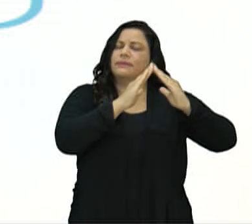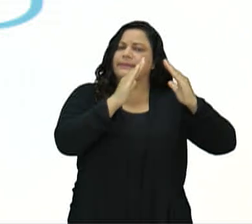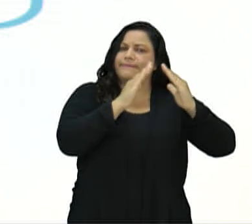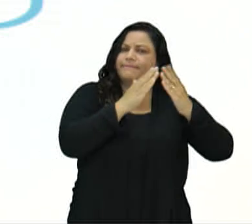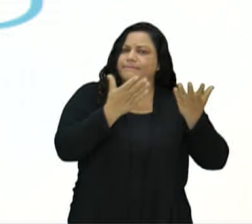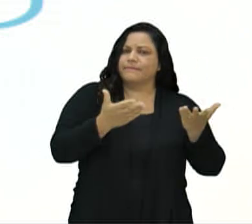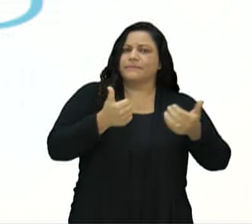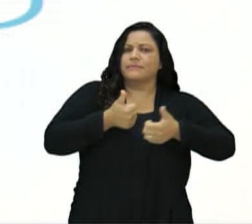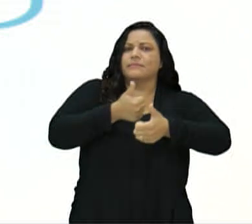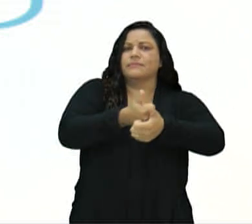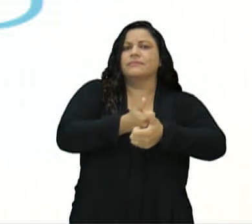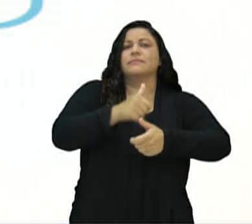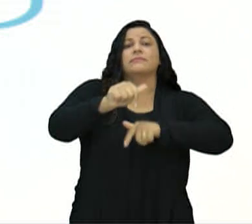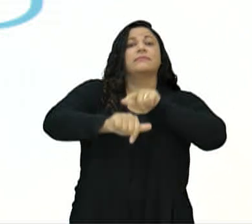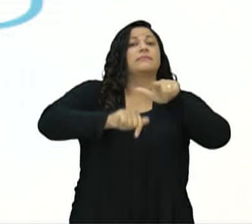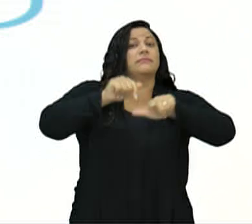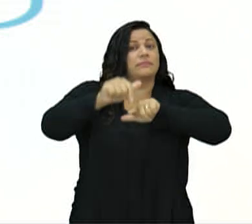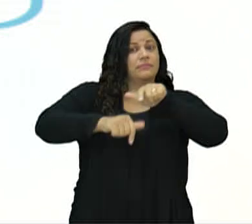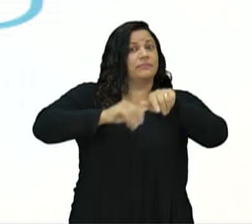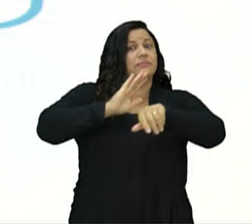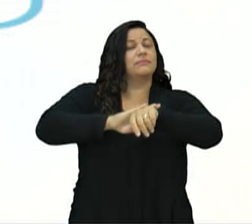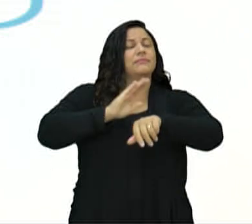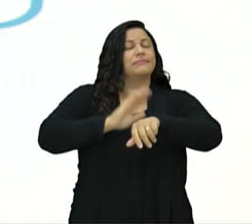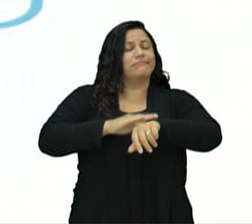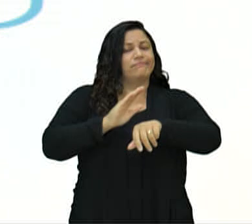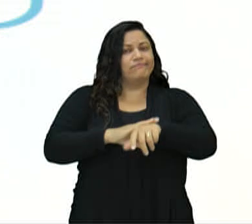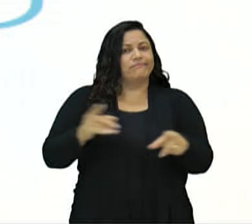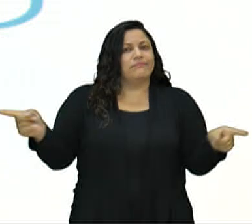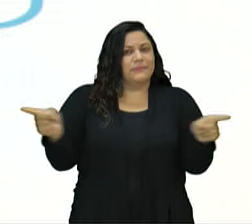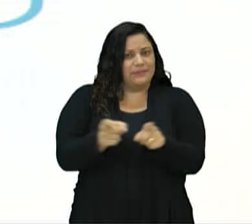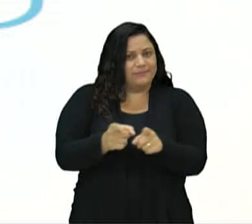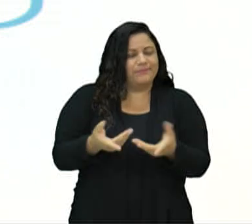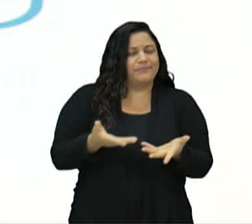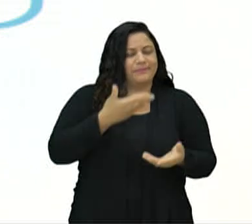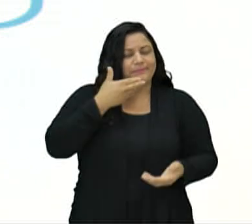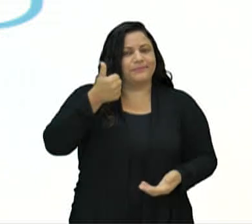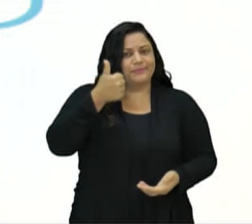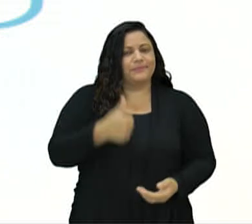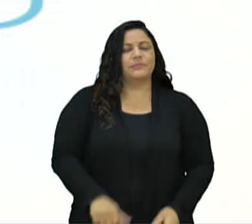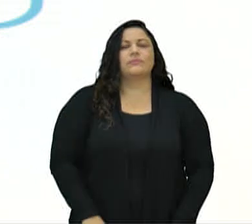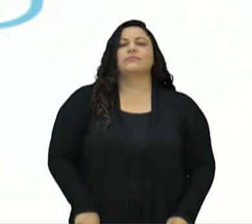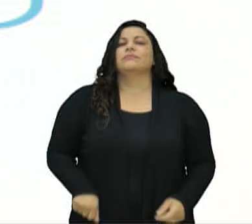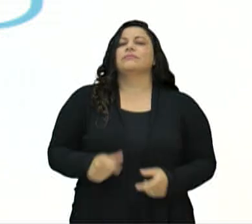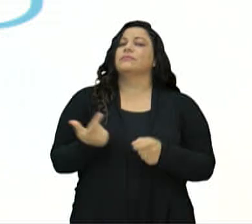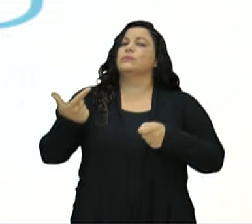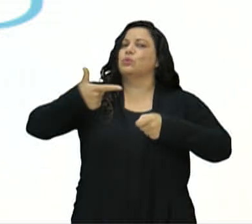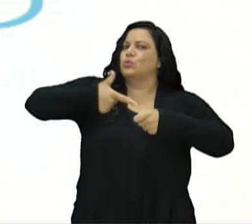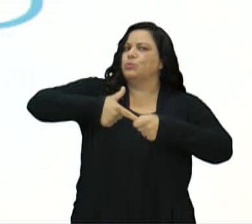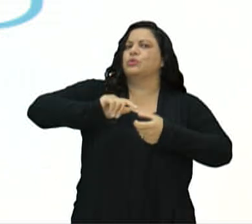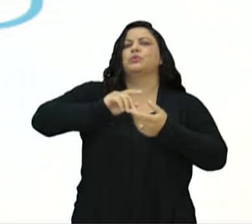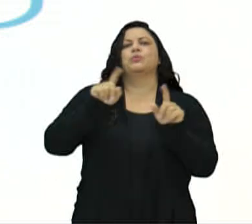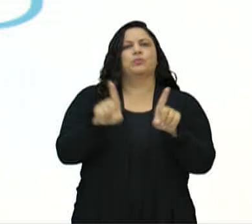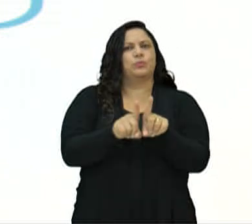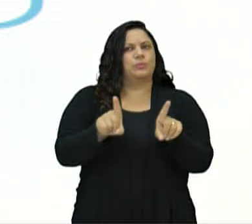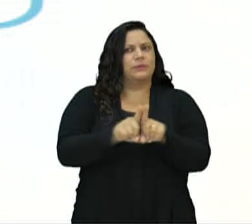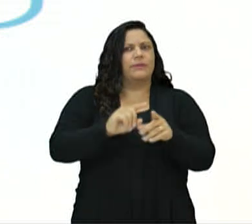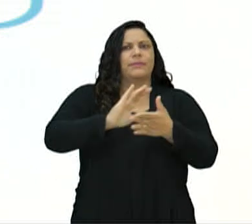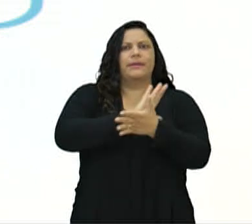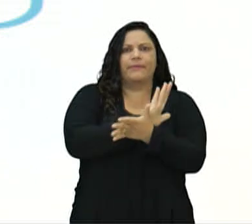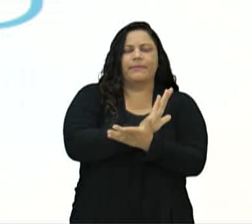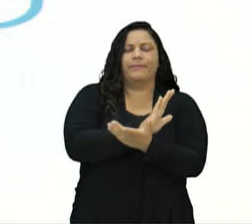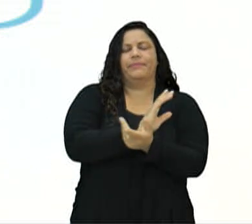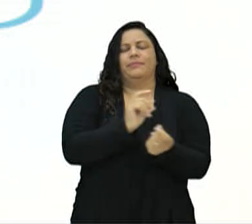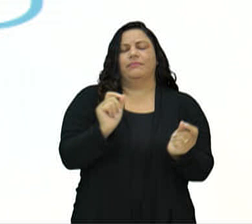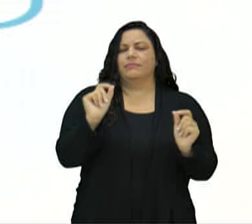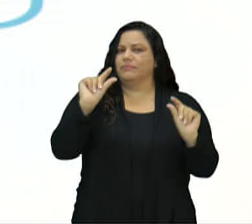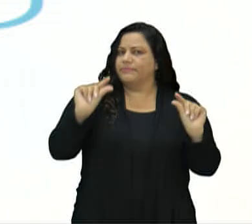do seu trabalho, você vai economizar tempo, vai economizar combustível, né? Em la 2, las